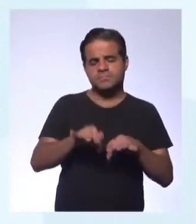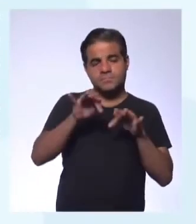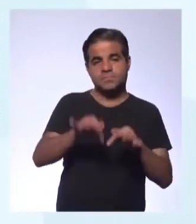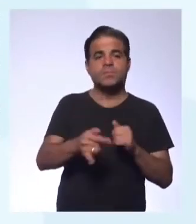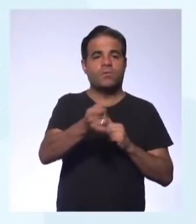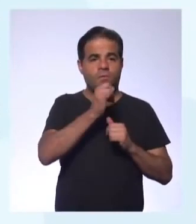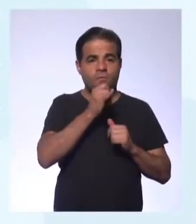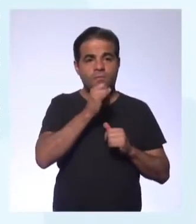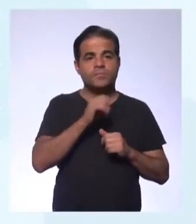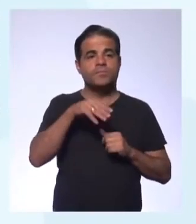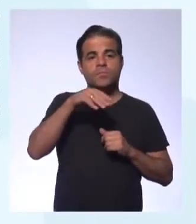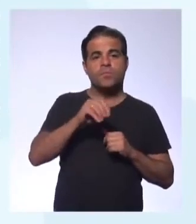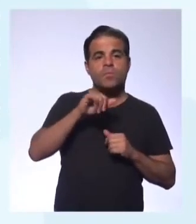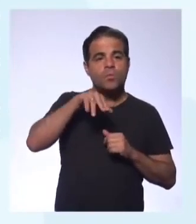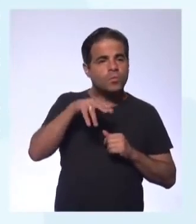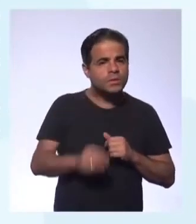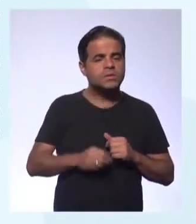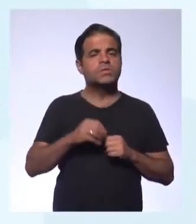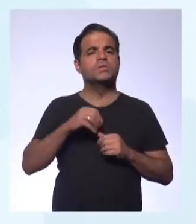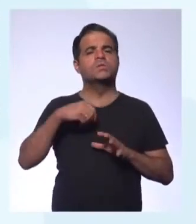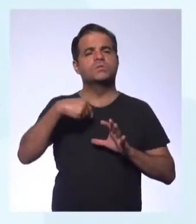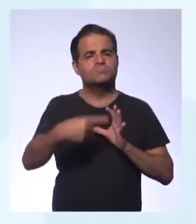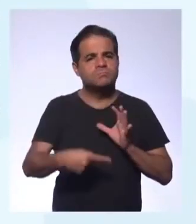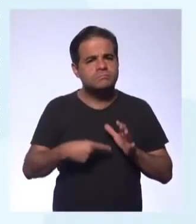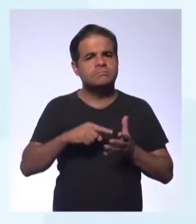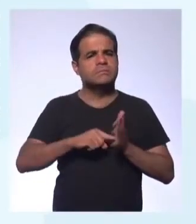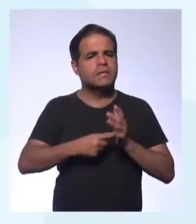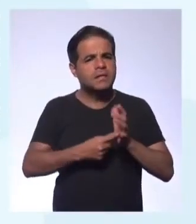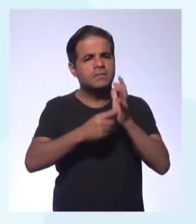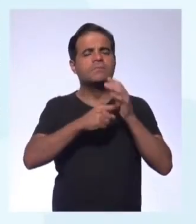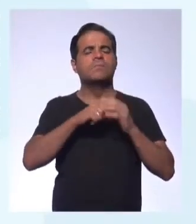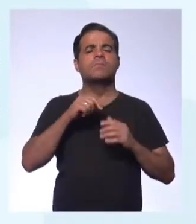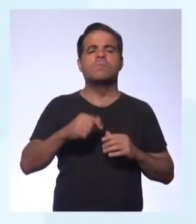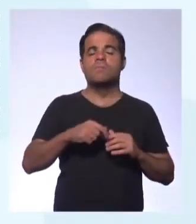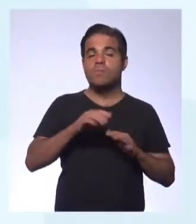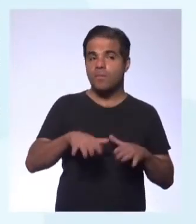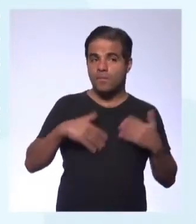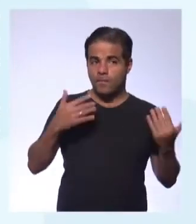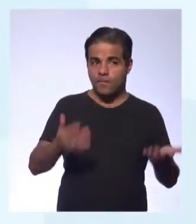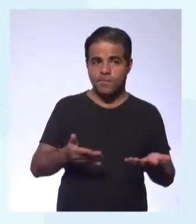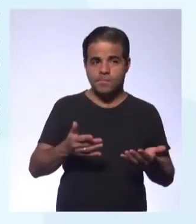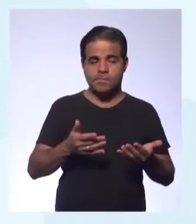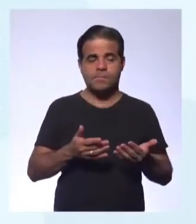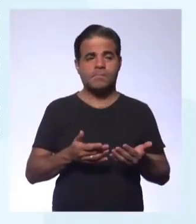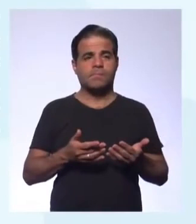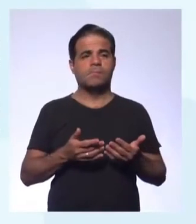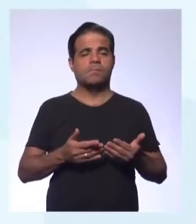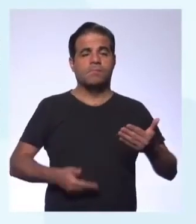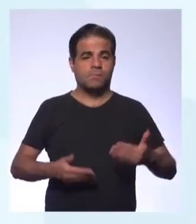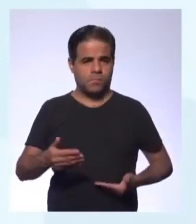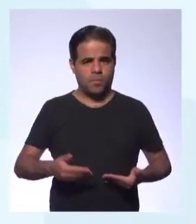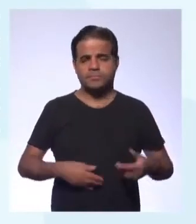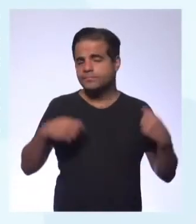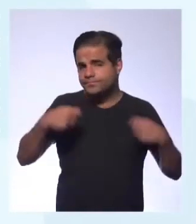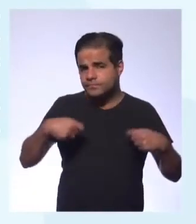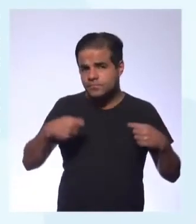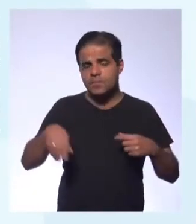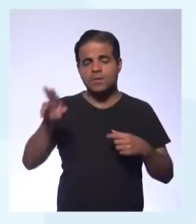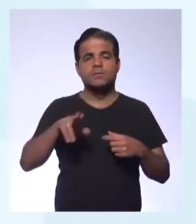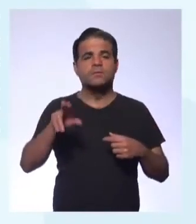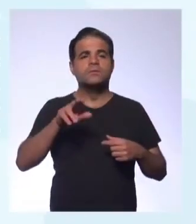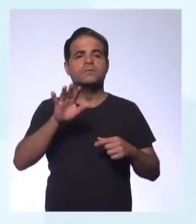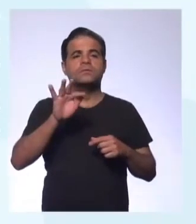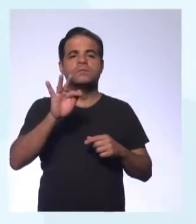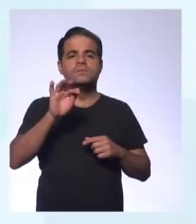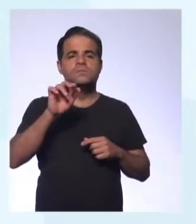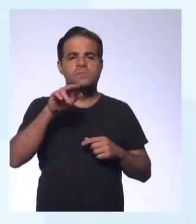Por exemplo, moinhos, fornos, celeiros e outros. Quando um servo ele precisava utilizar o